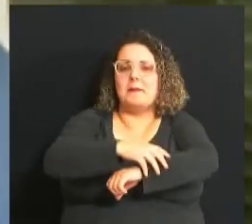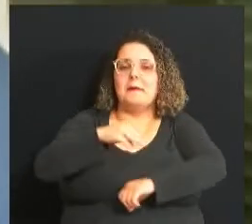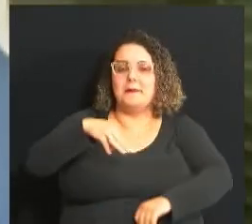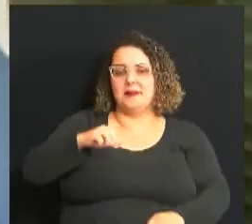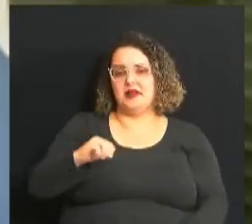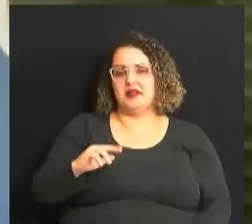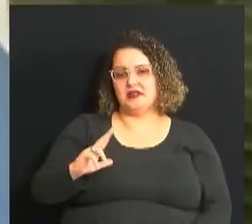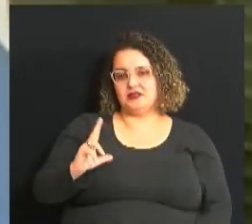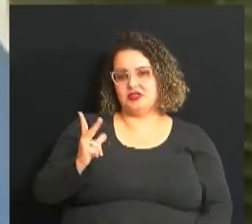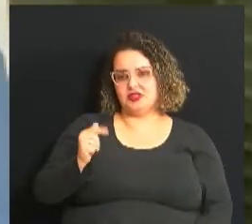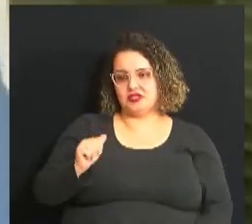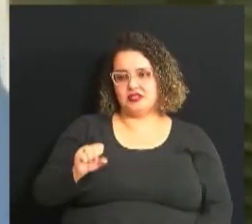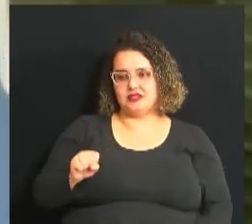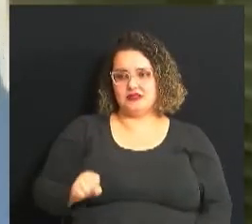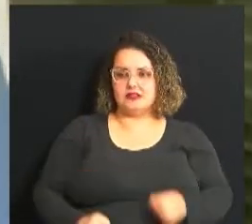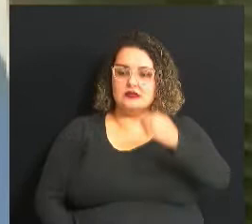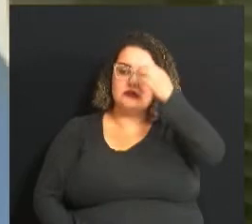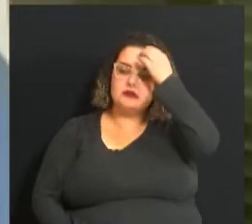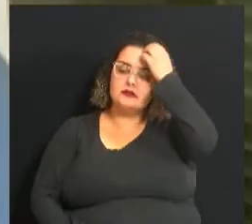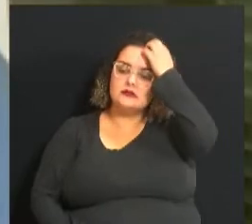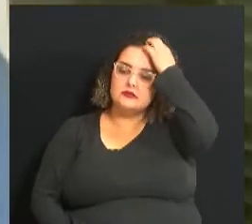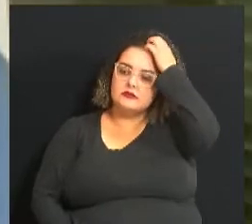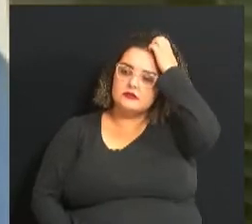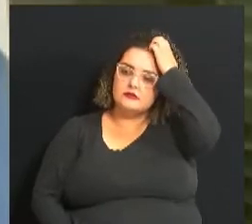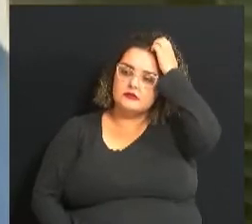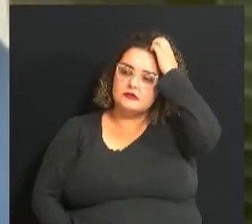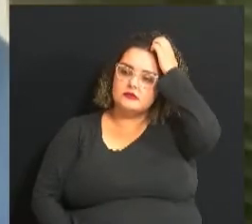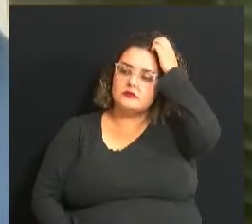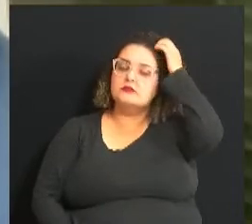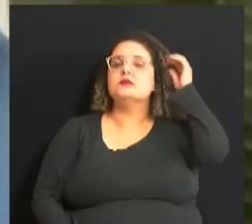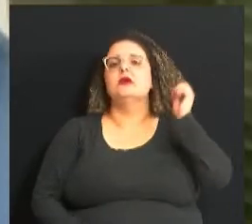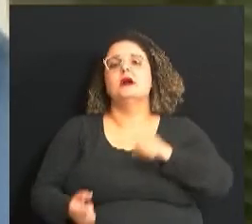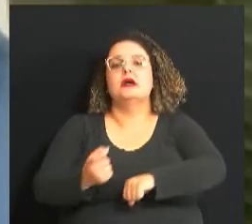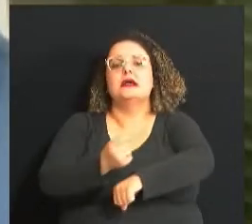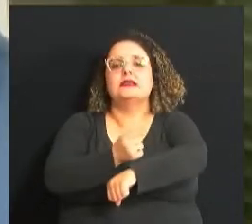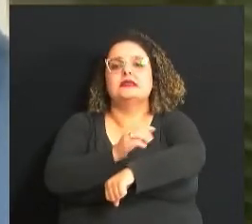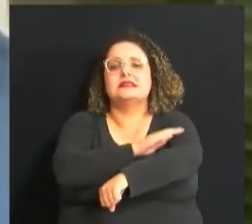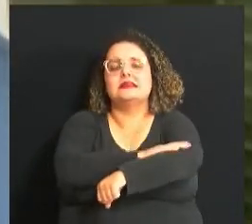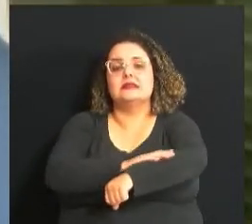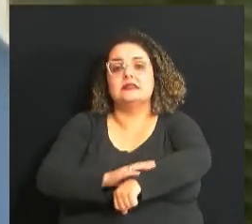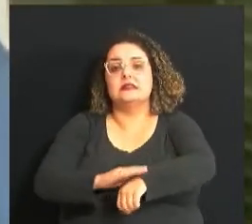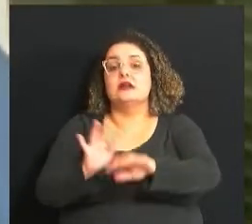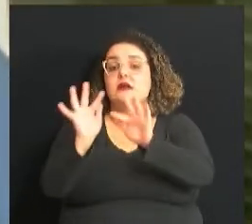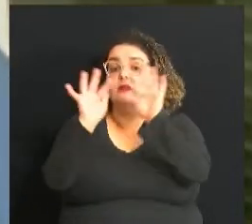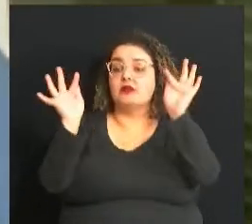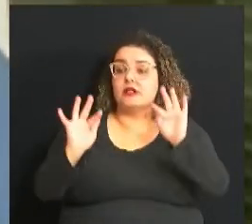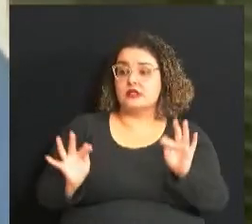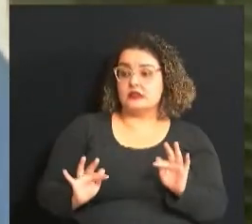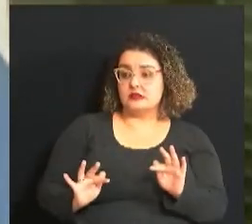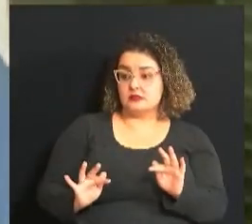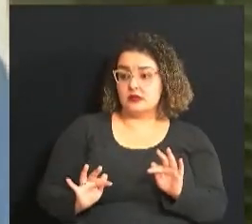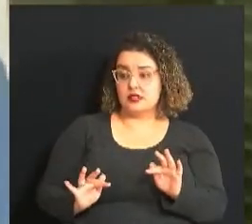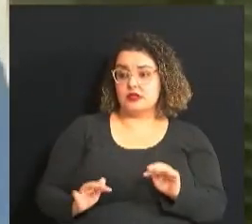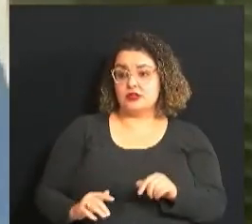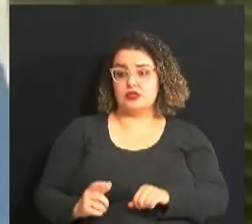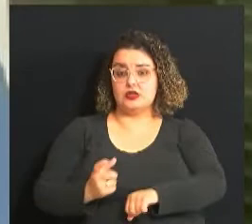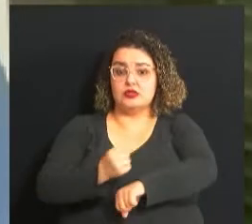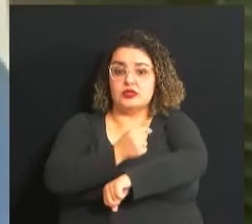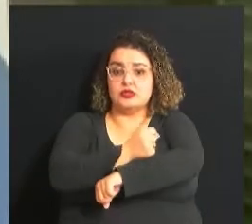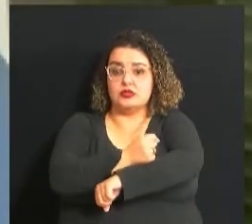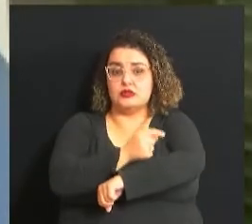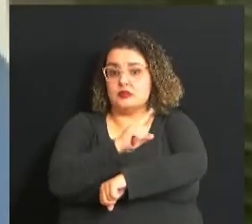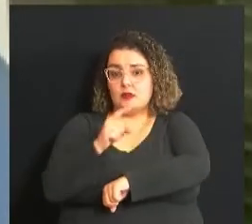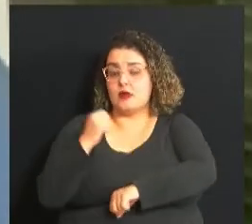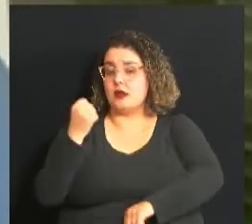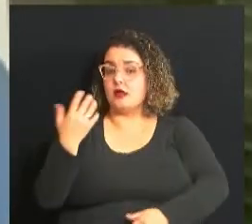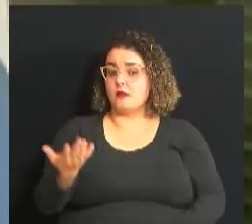uma incidência que não é pequena de câncer de pele. Felizmente, muitos cânceres não são tão graves assim, mas a gente